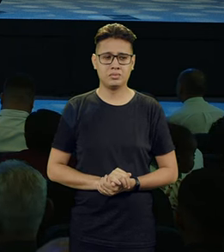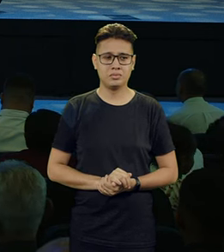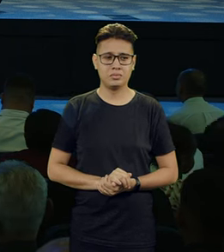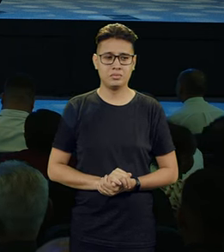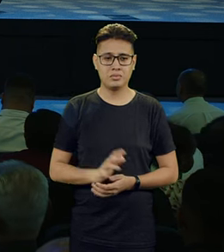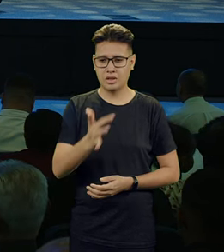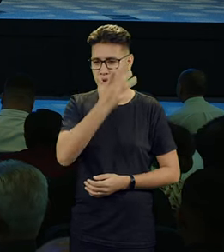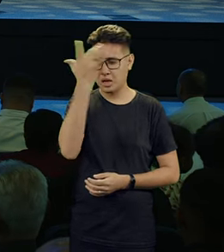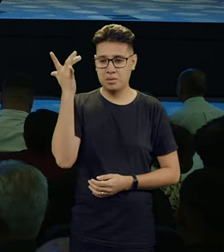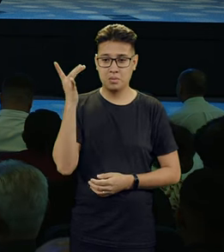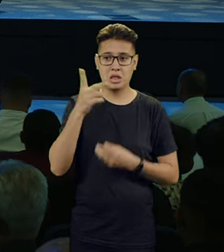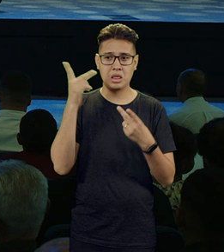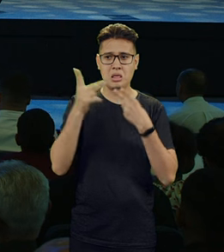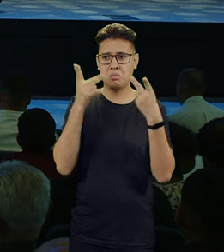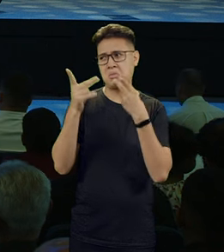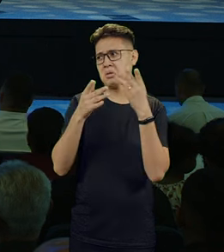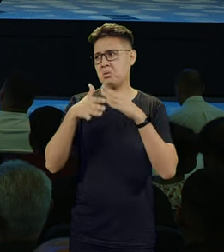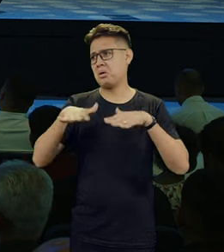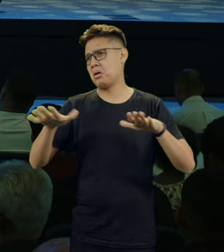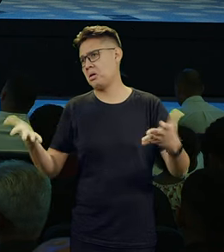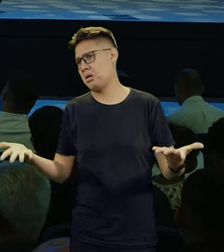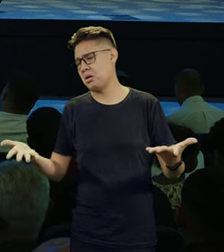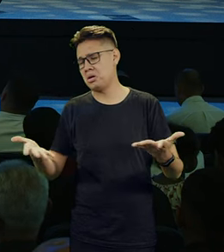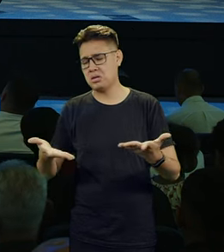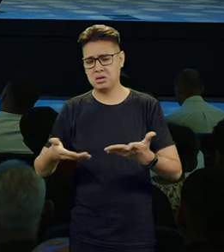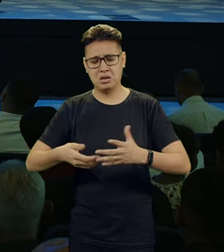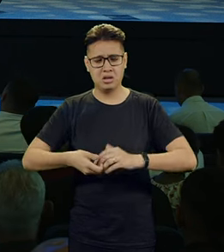Pessoal fala, mas os